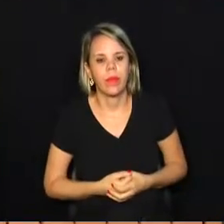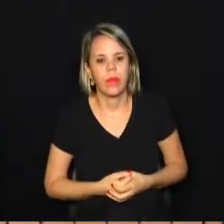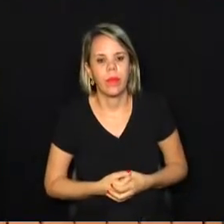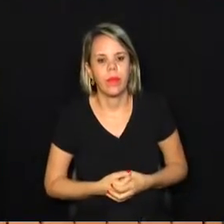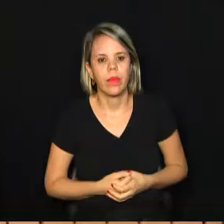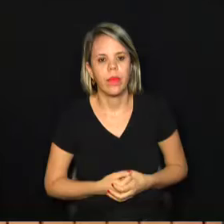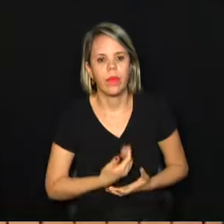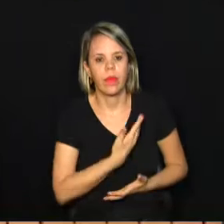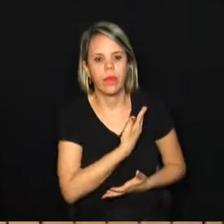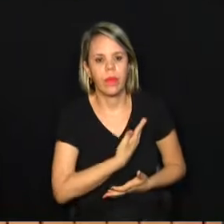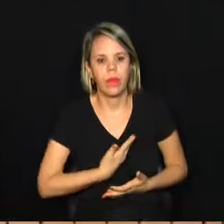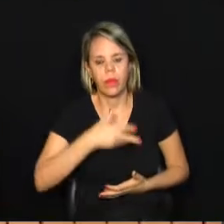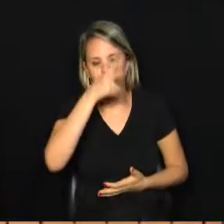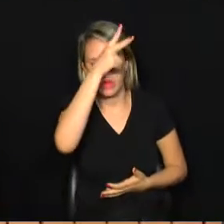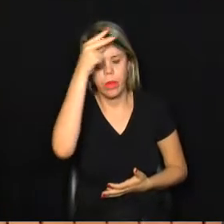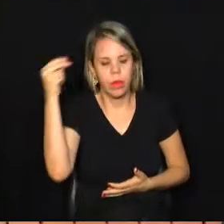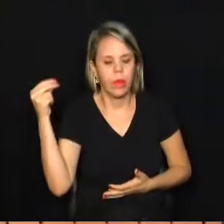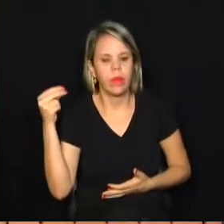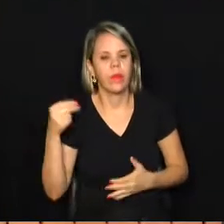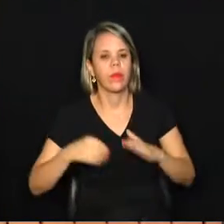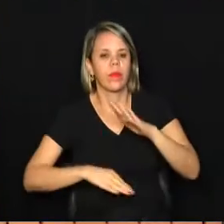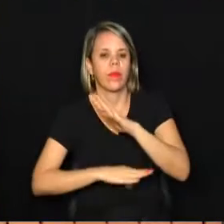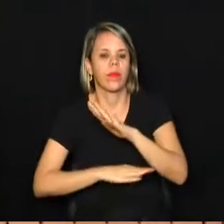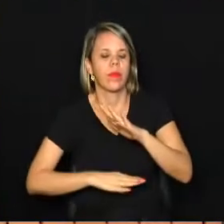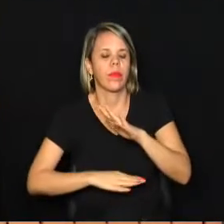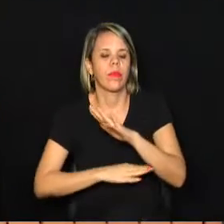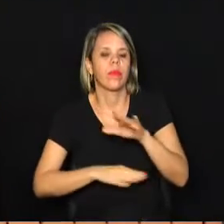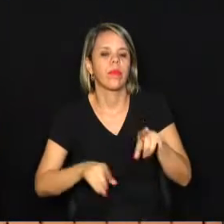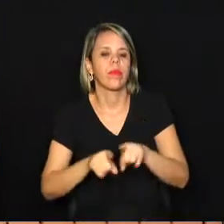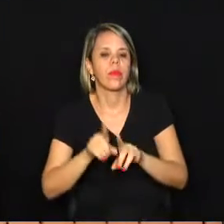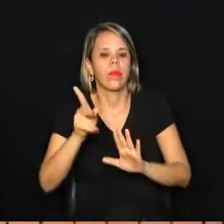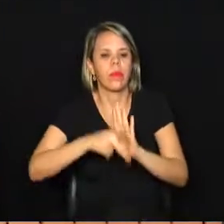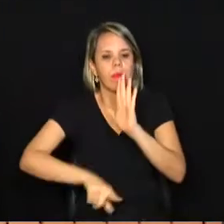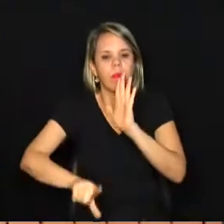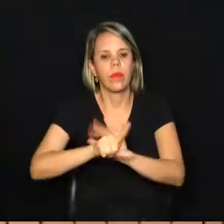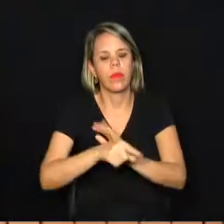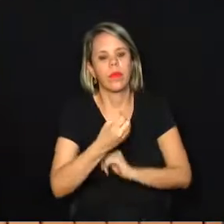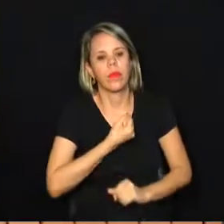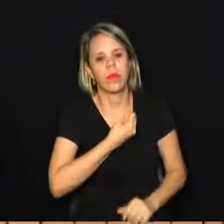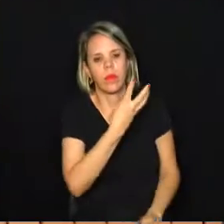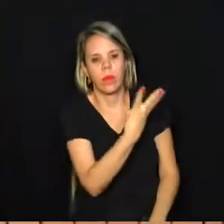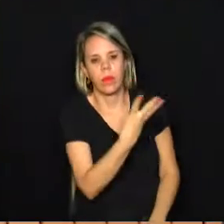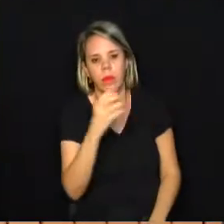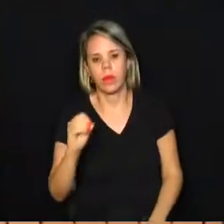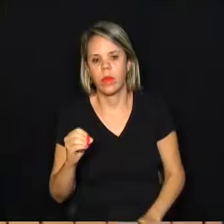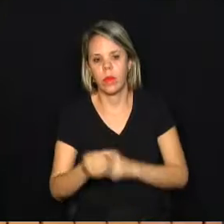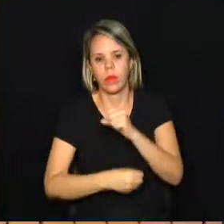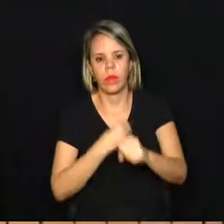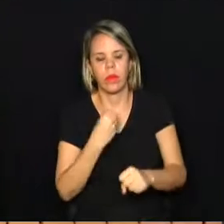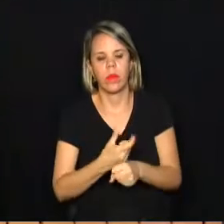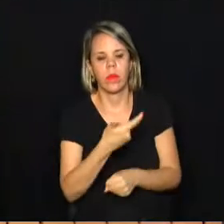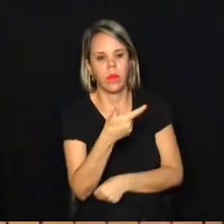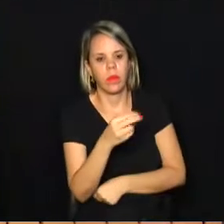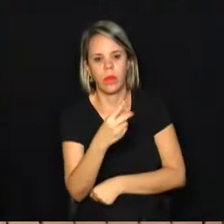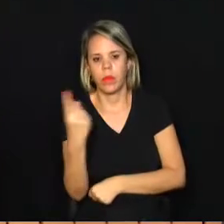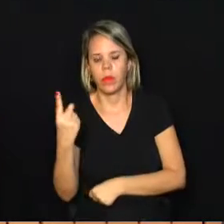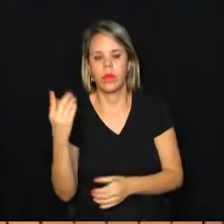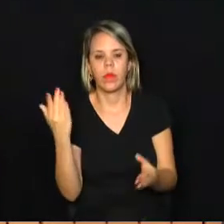Poder Legislativo, para debater o projeto de lei complementar 40 de 2021, processo